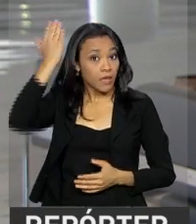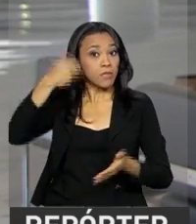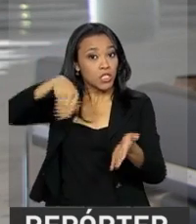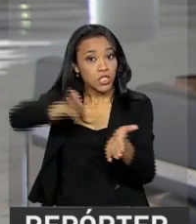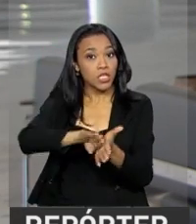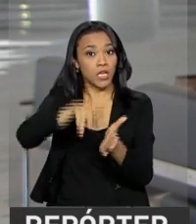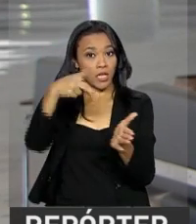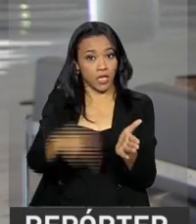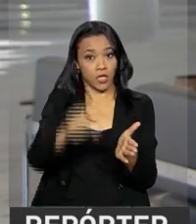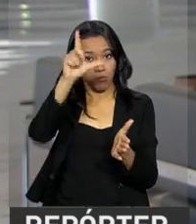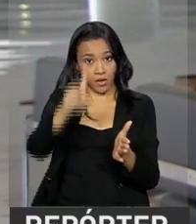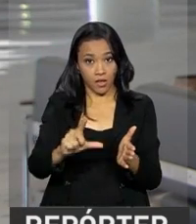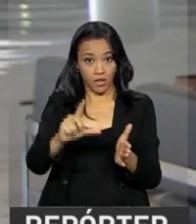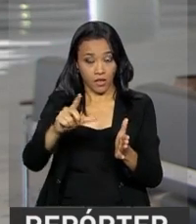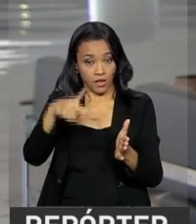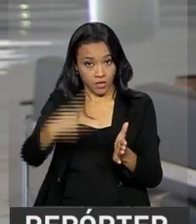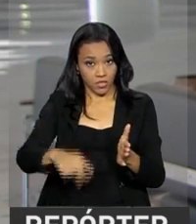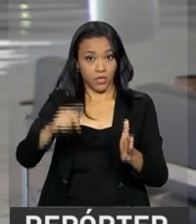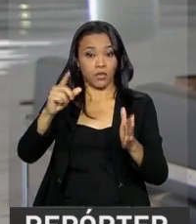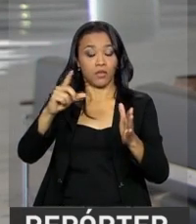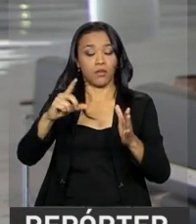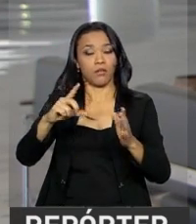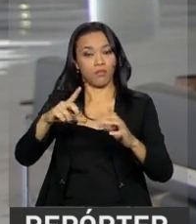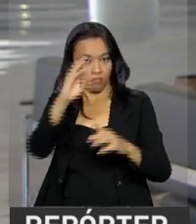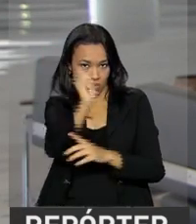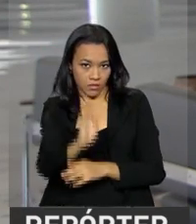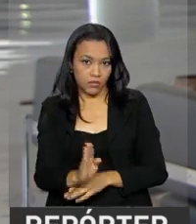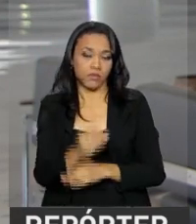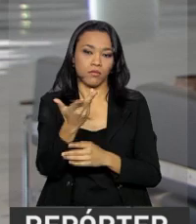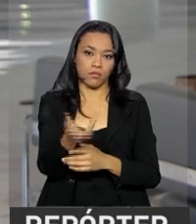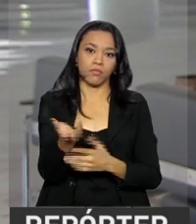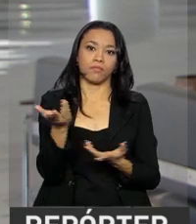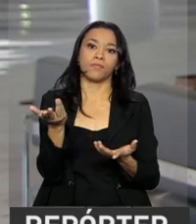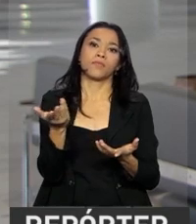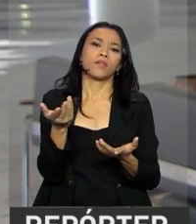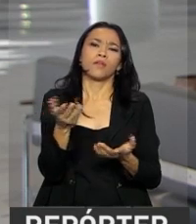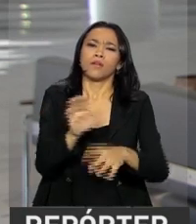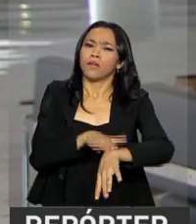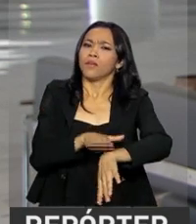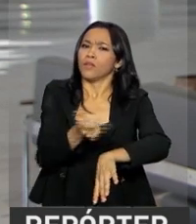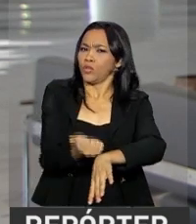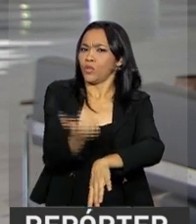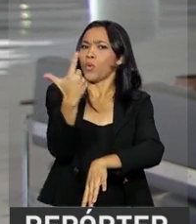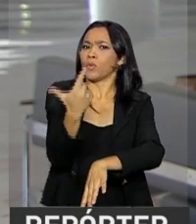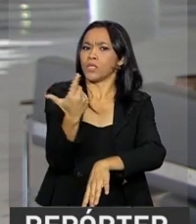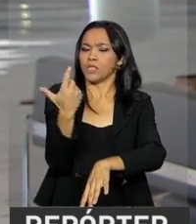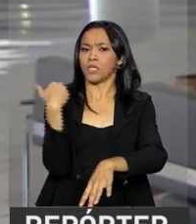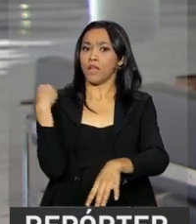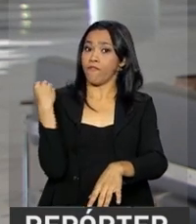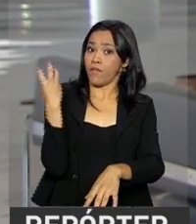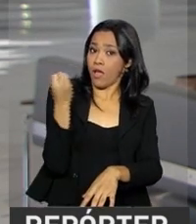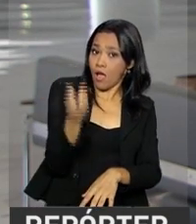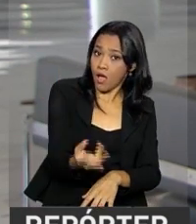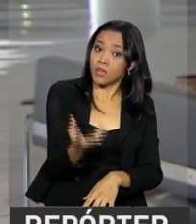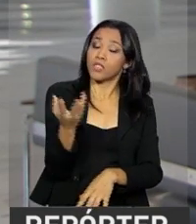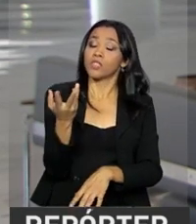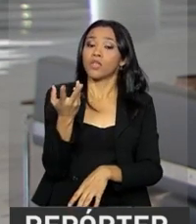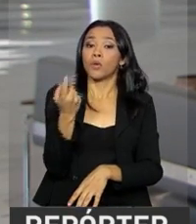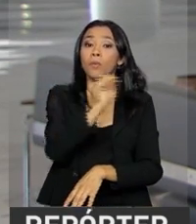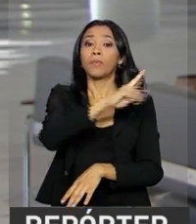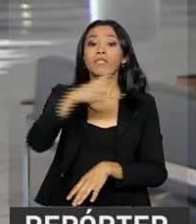chegue ao Brasil depois da sua viagem à China por conta do G20 Por volta do meio-dia durante a viagem o presidente também